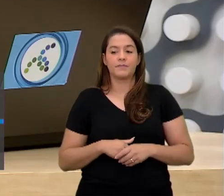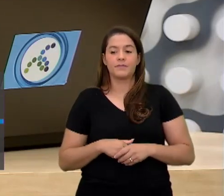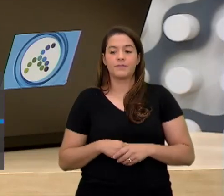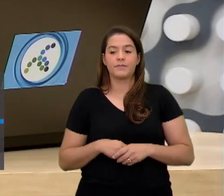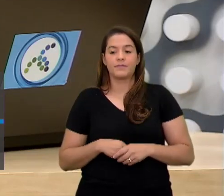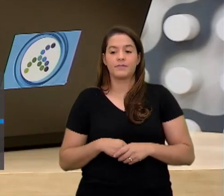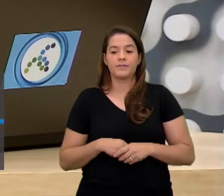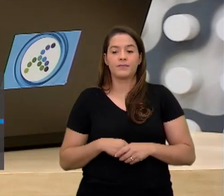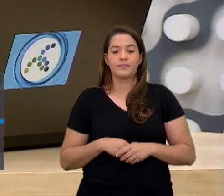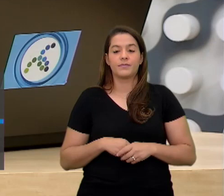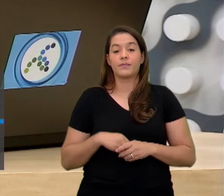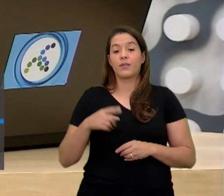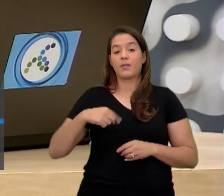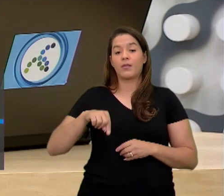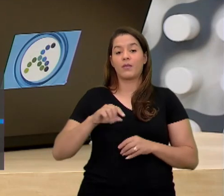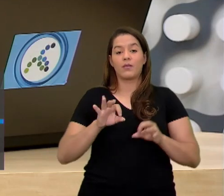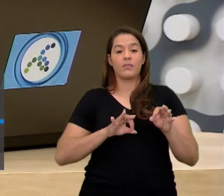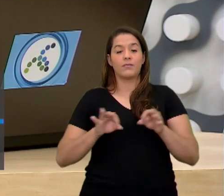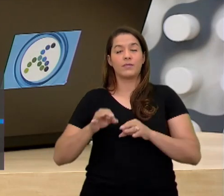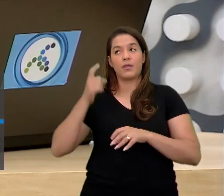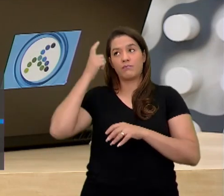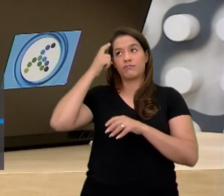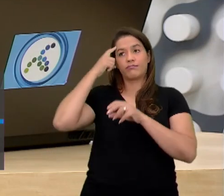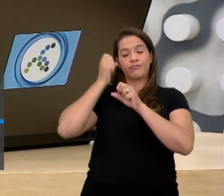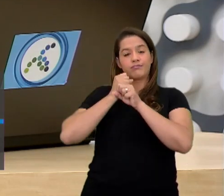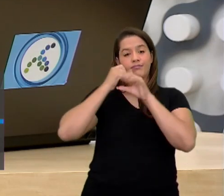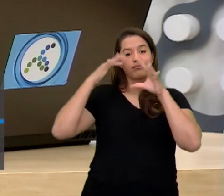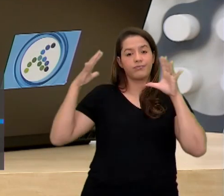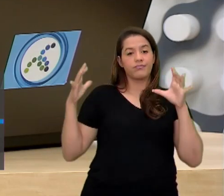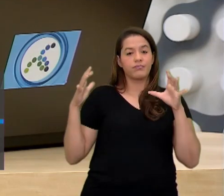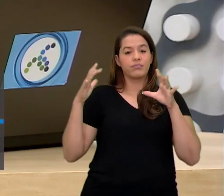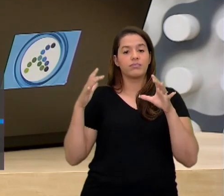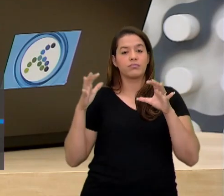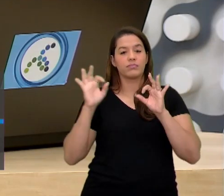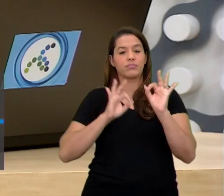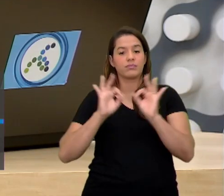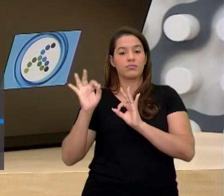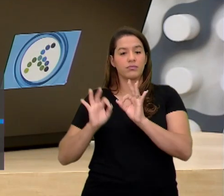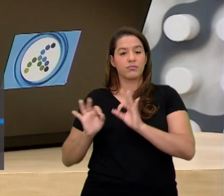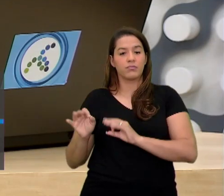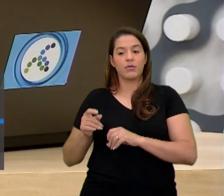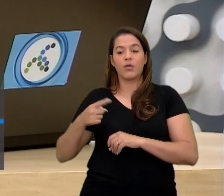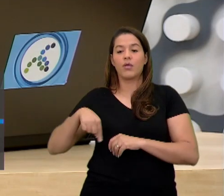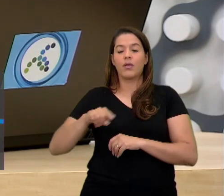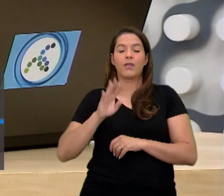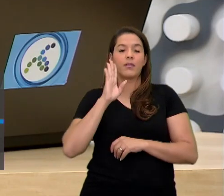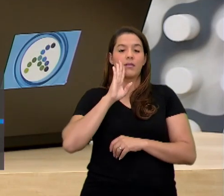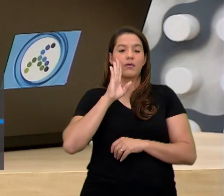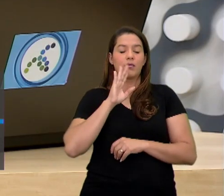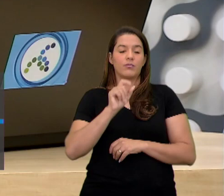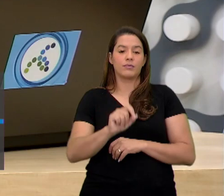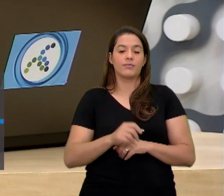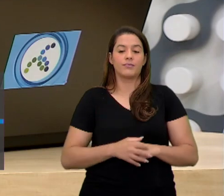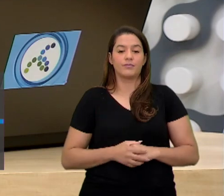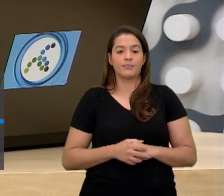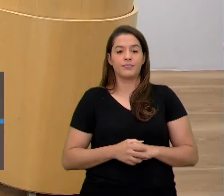que a gente consegue formar na nossa cabeça, é engraçado porque